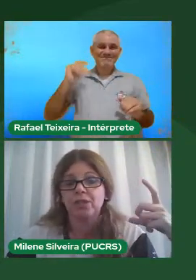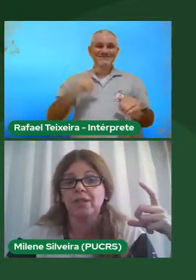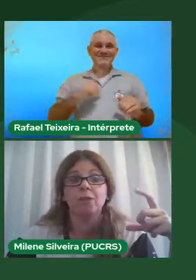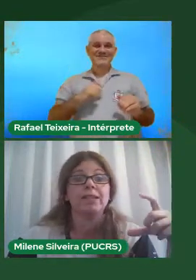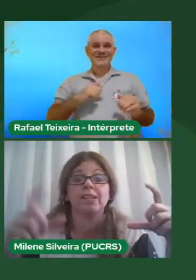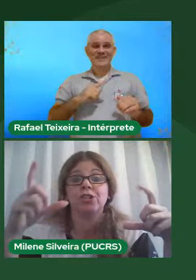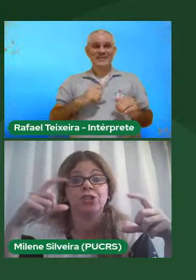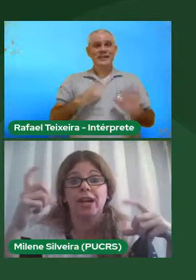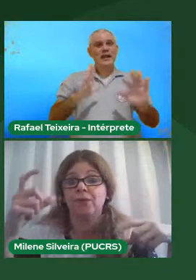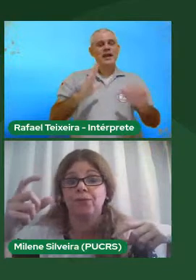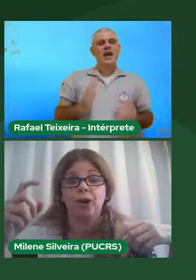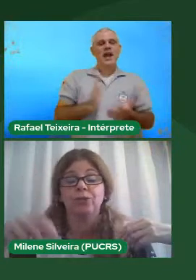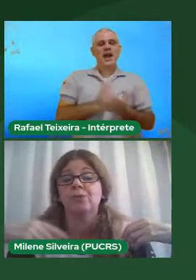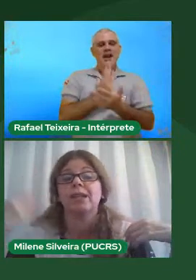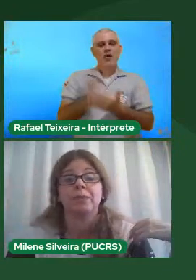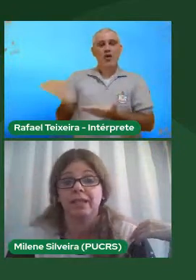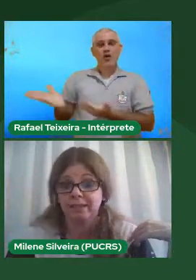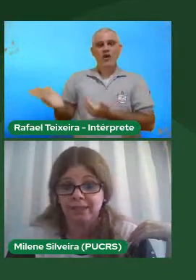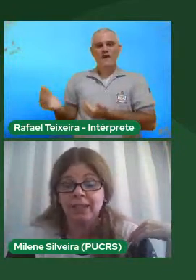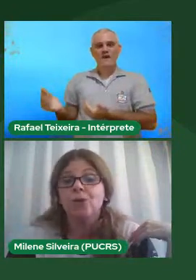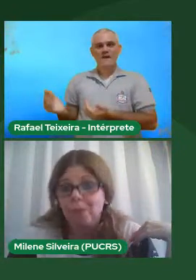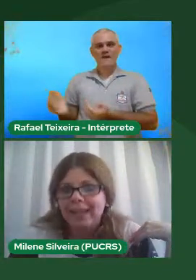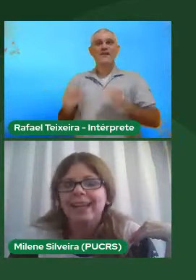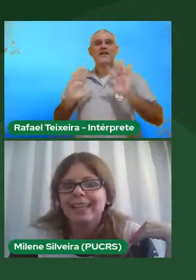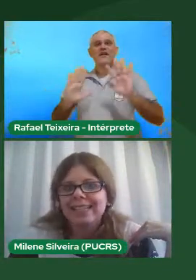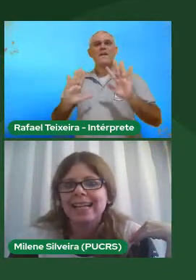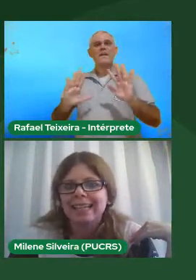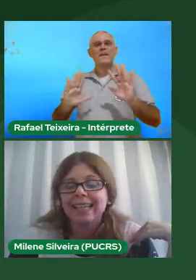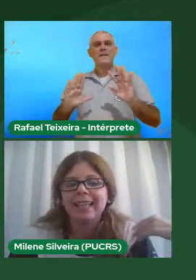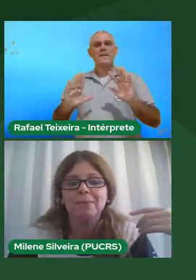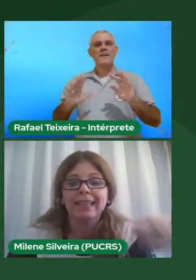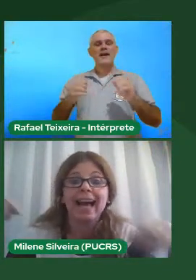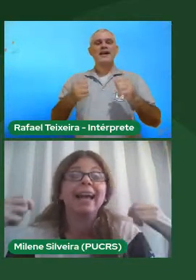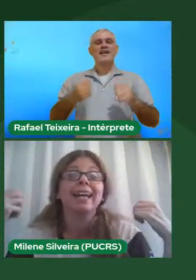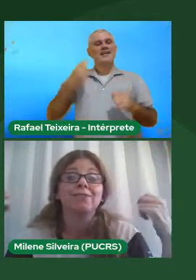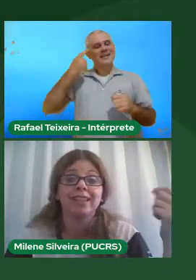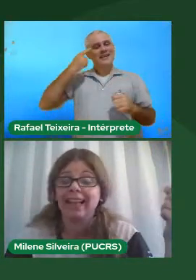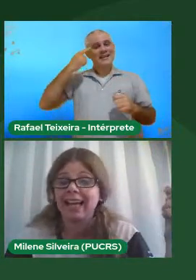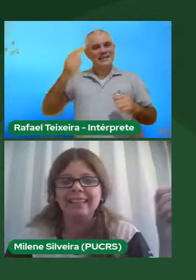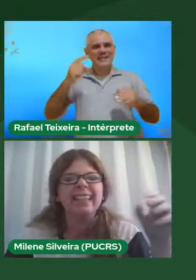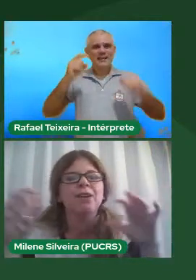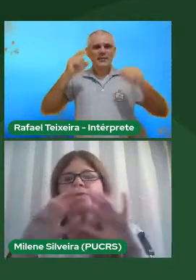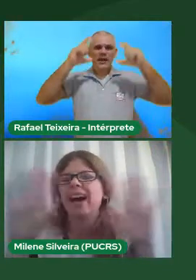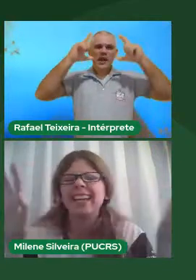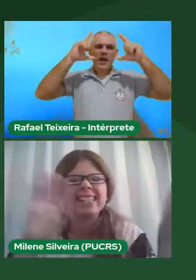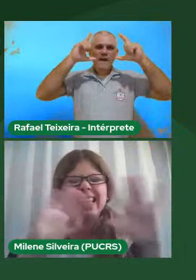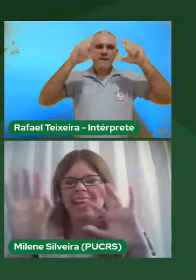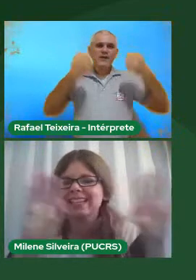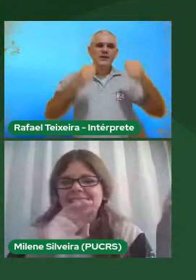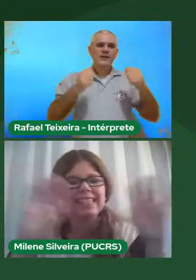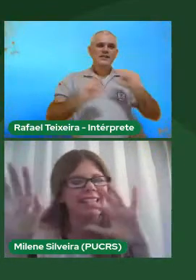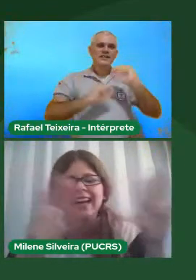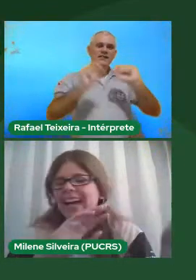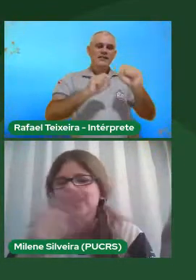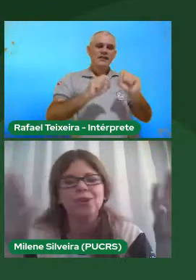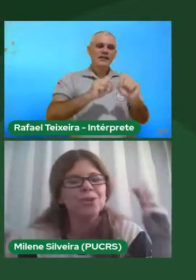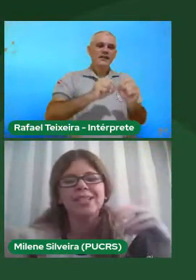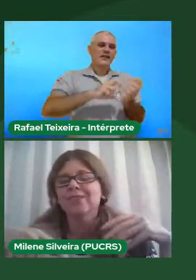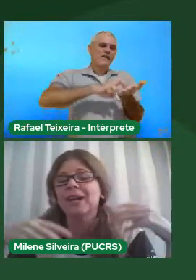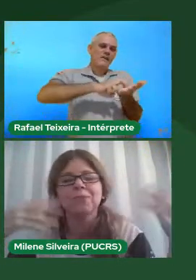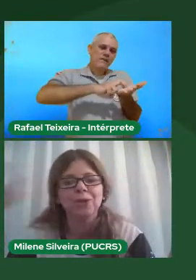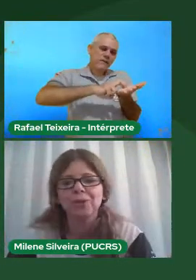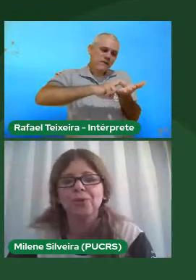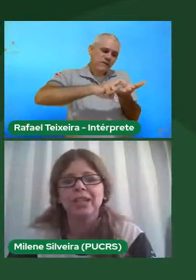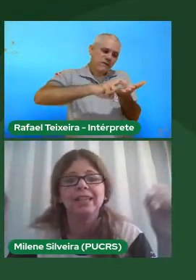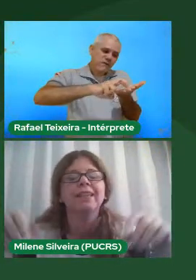ter essa noção, mas que a gente tirava foto, não sabia como é que ela ia sair, até mandar revelar. Várias delas, assim, a